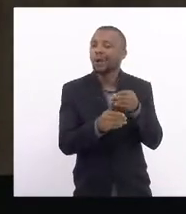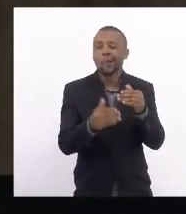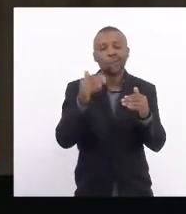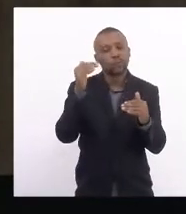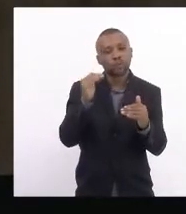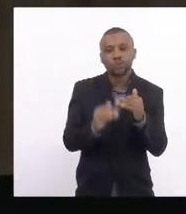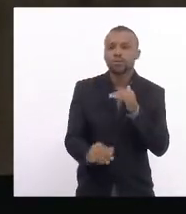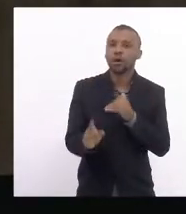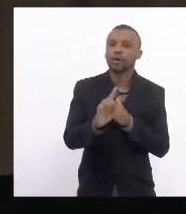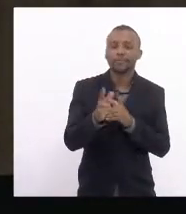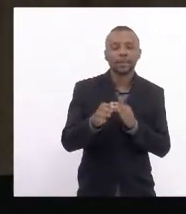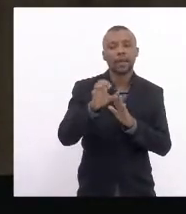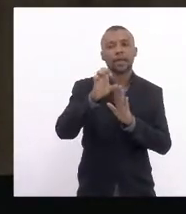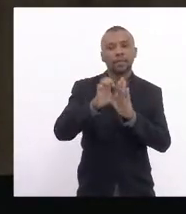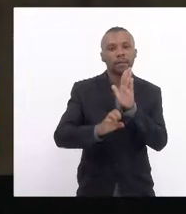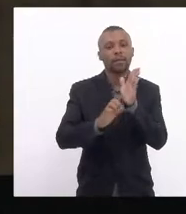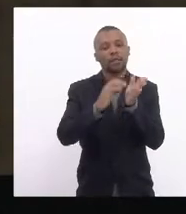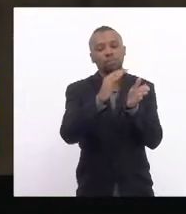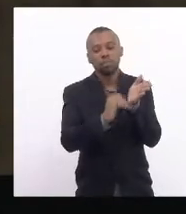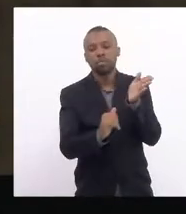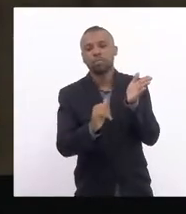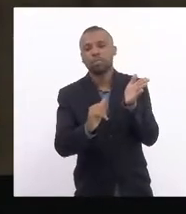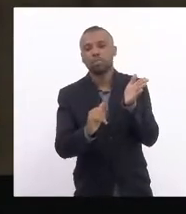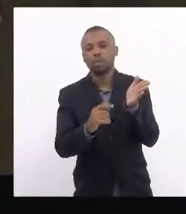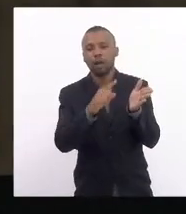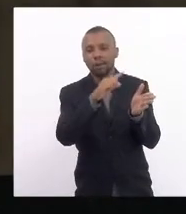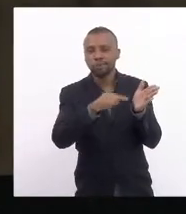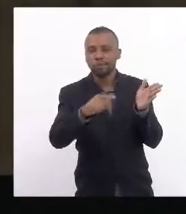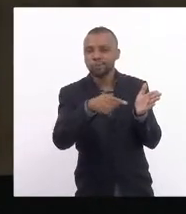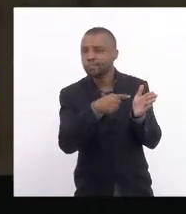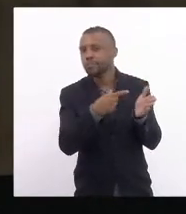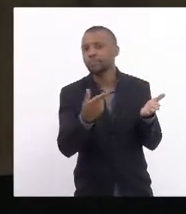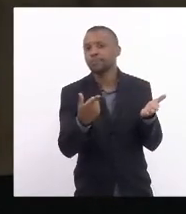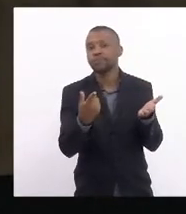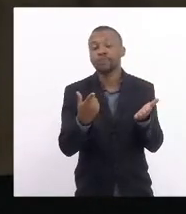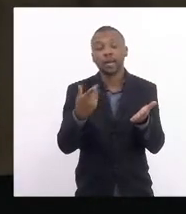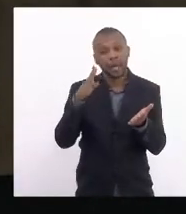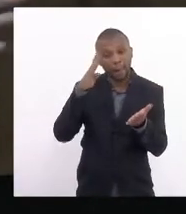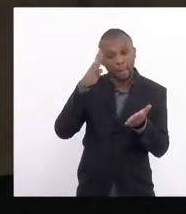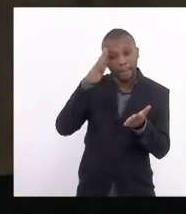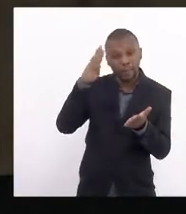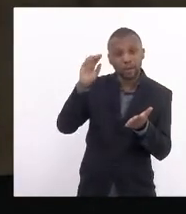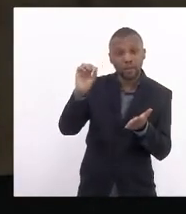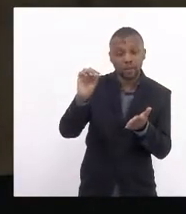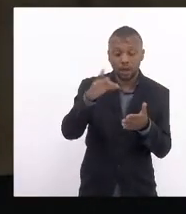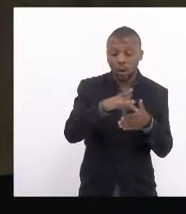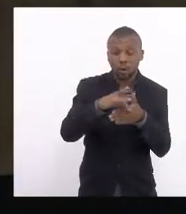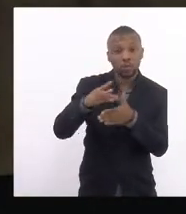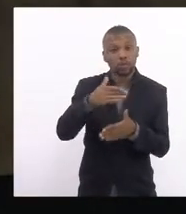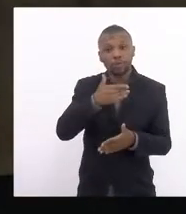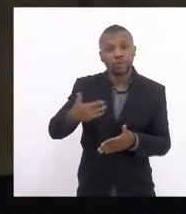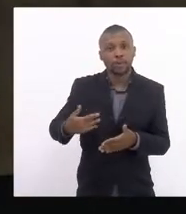dessa questão de fazer emenda supressiva. E, por muitas vezes, o líder do governo, às vezes, faz esse tipo de manobra, que é prejudicial a todo